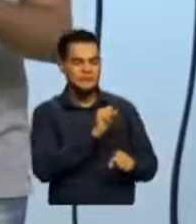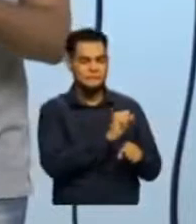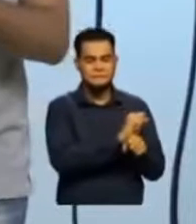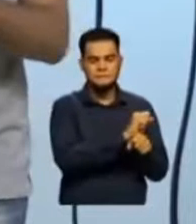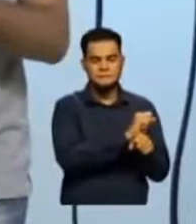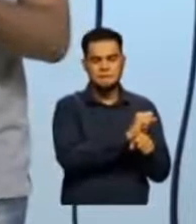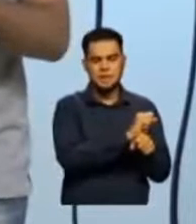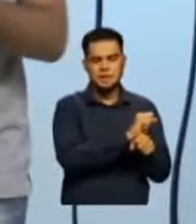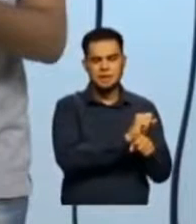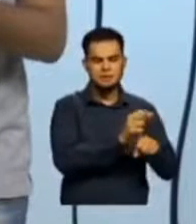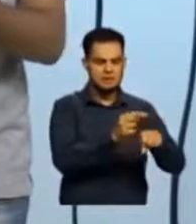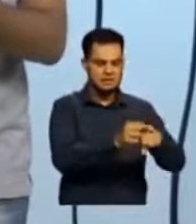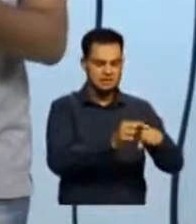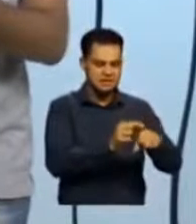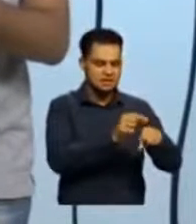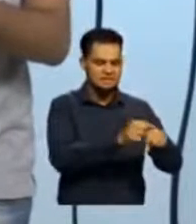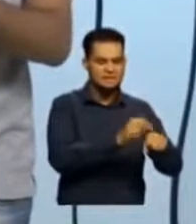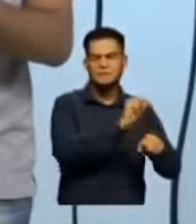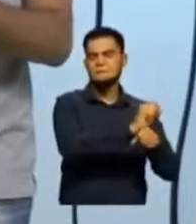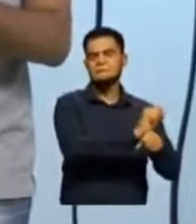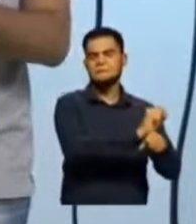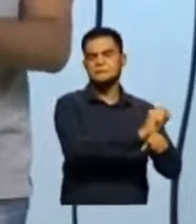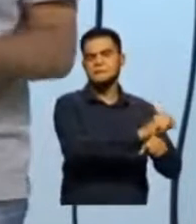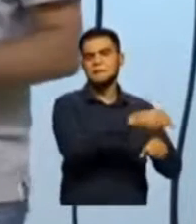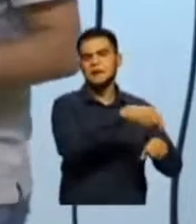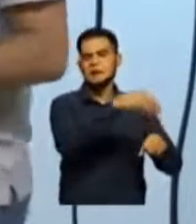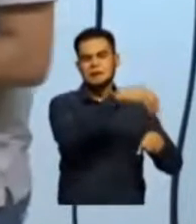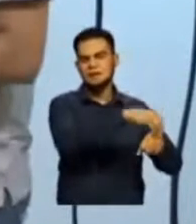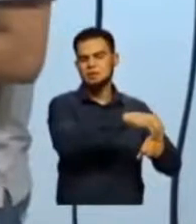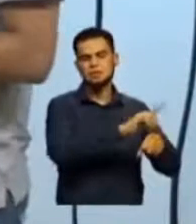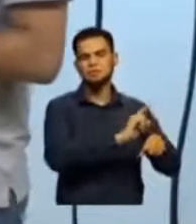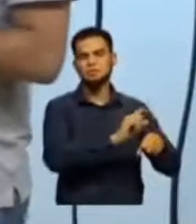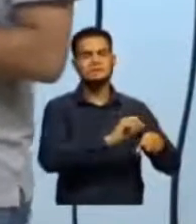a célula infectada com o material genético lá dentro.